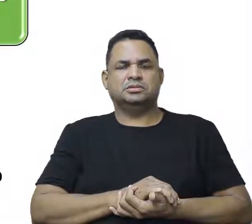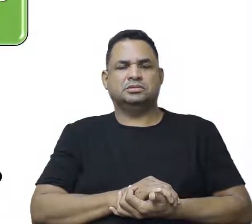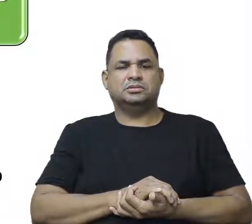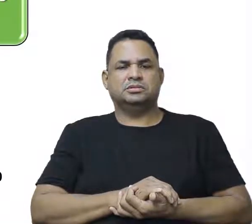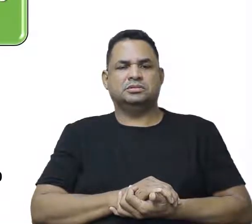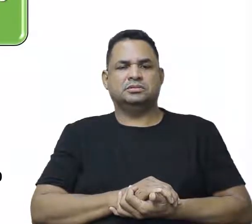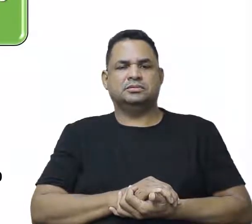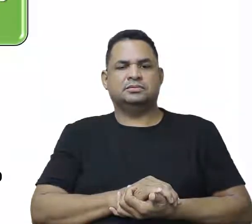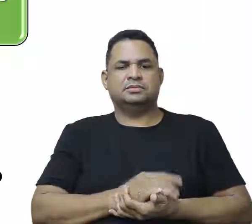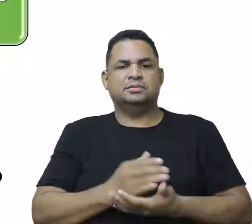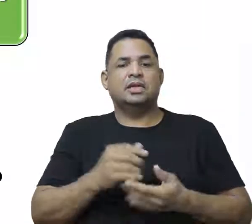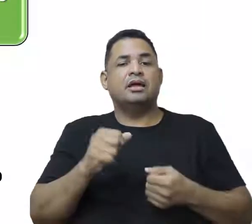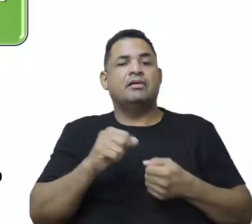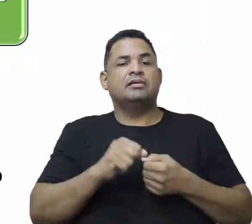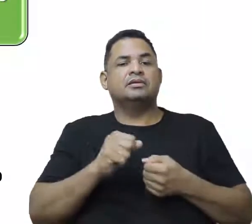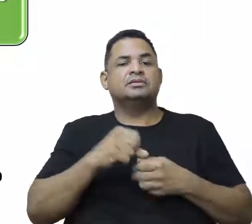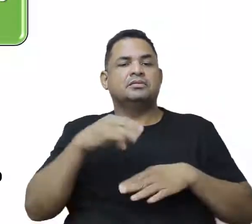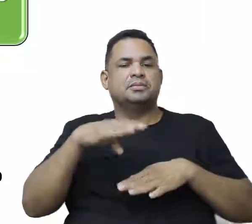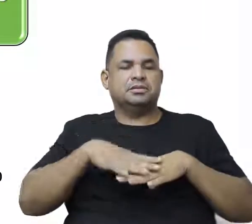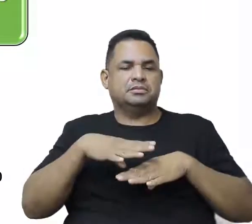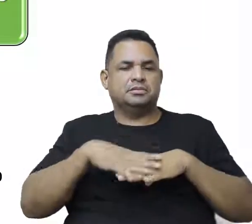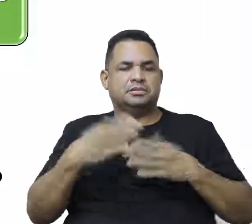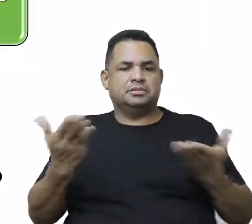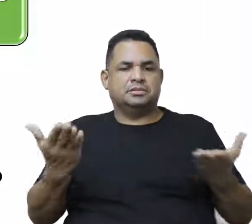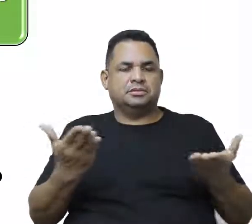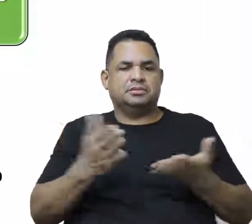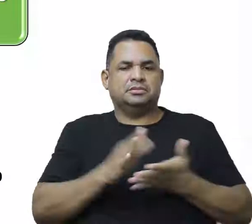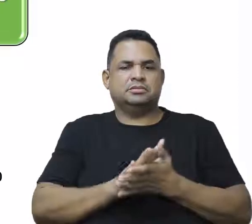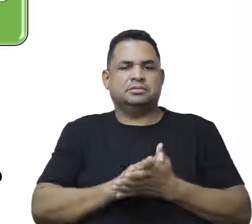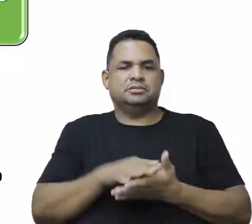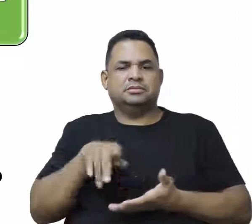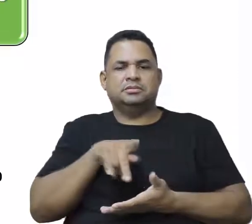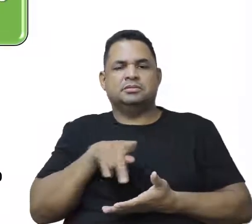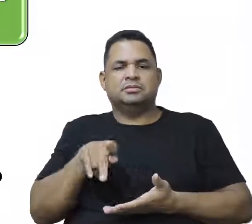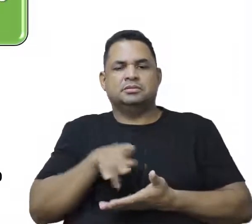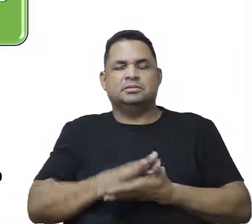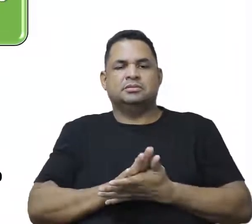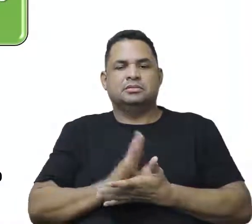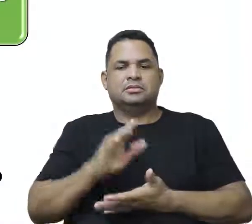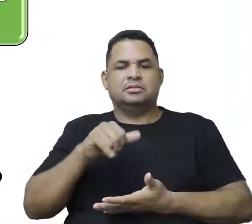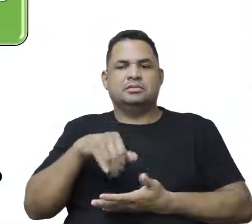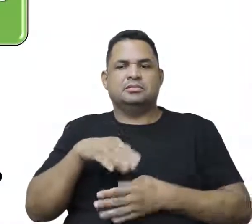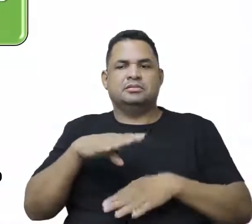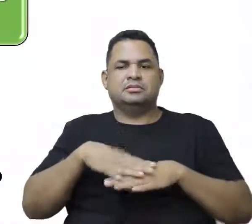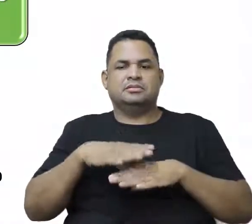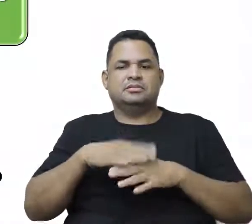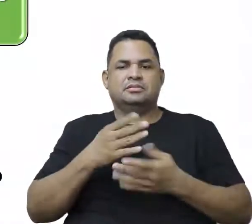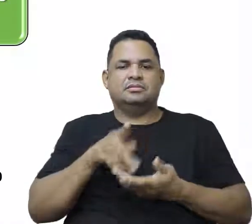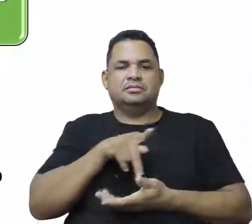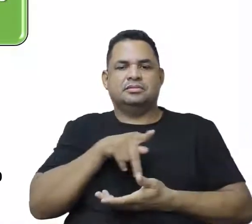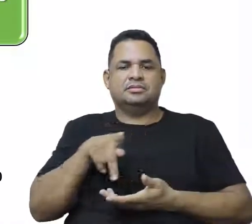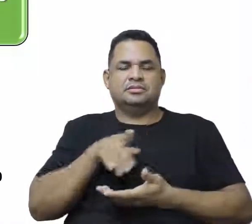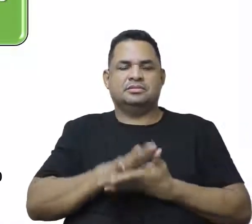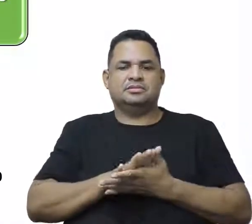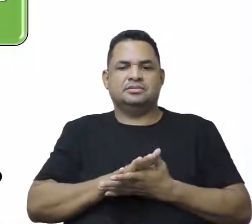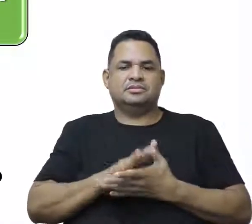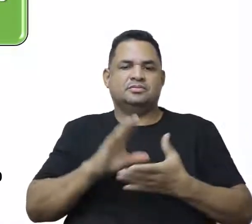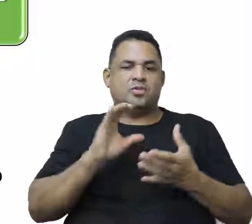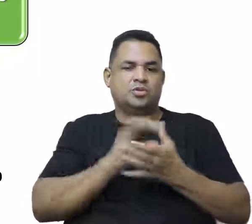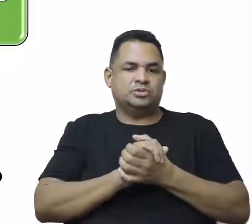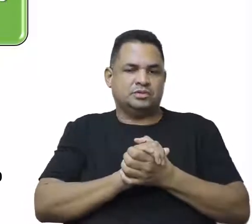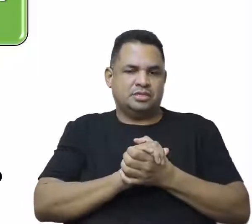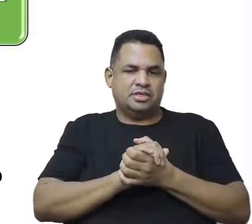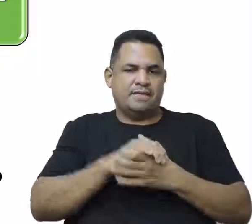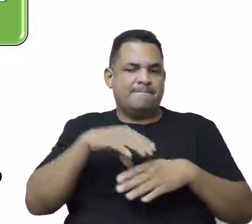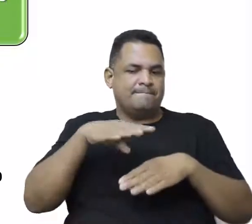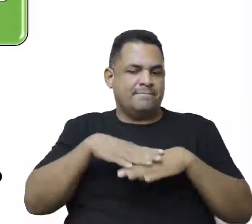tirar. Vamos fazer a matemática aqui. Professora Íris, ela entende bem da matemática, que o esposo dela é matemático, gente.